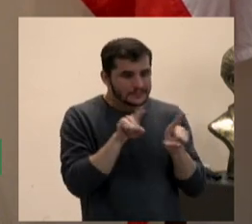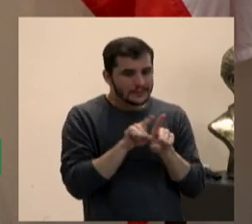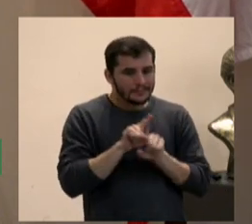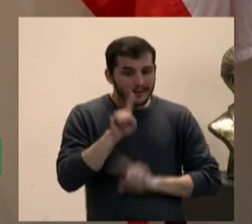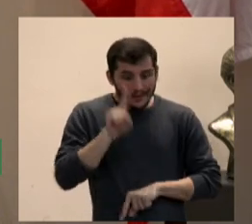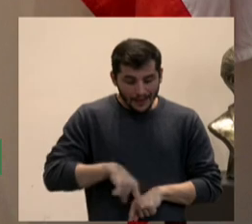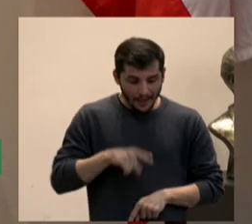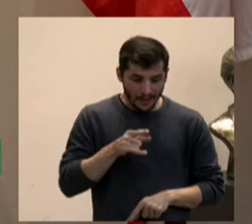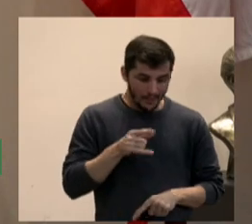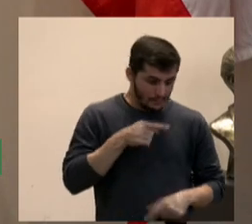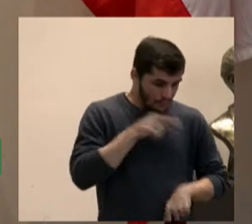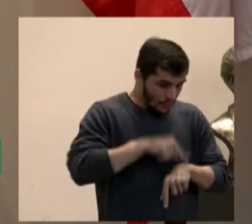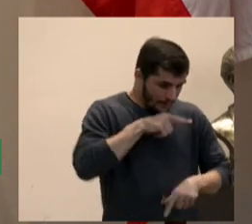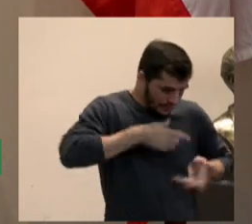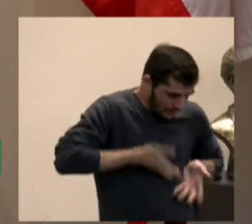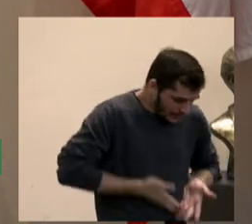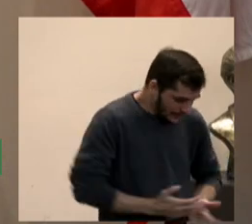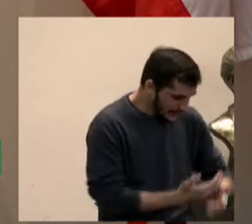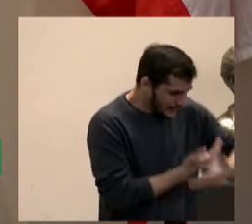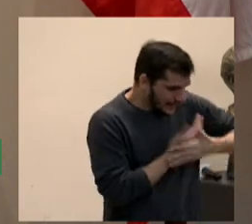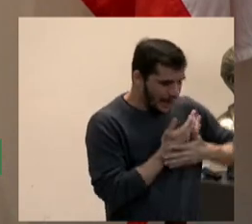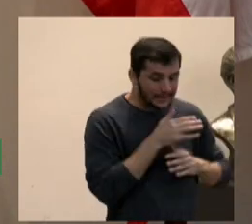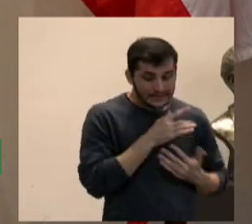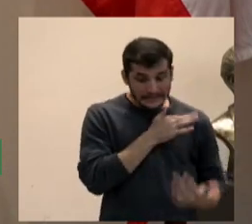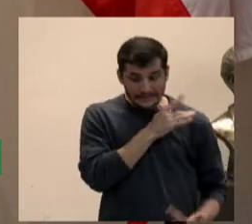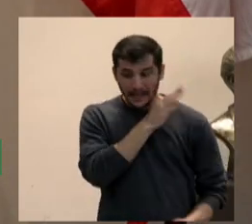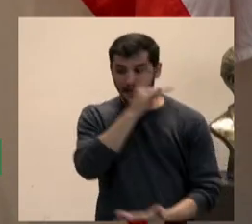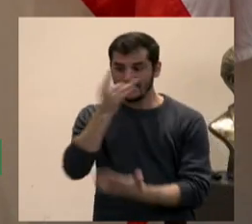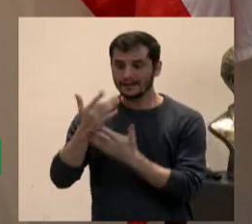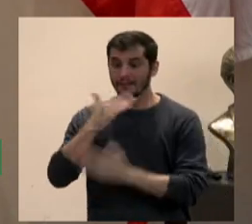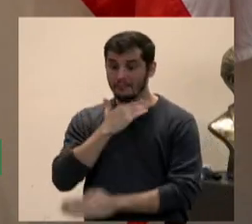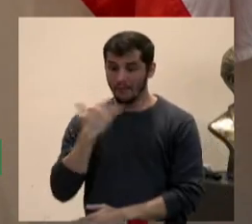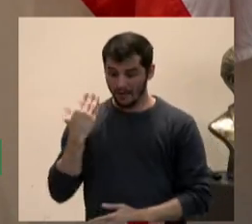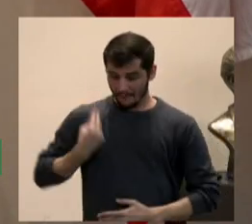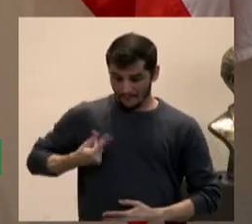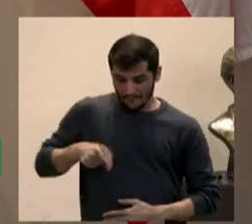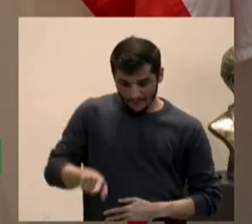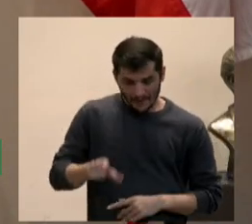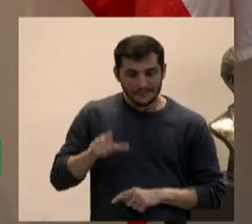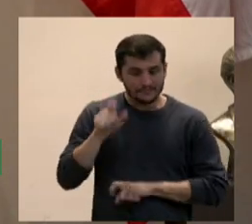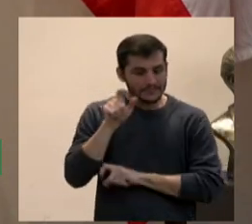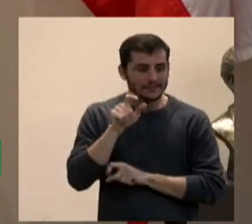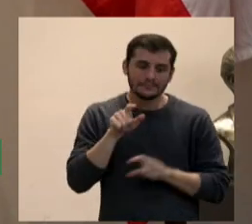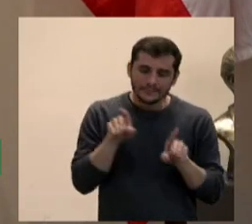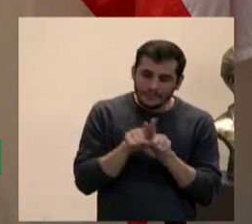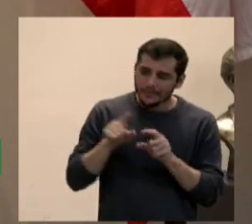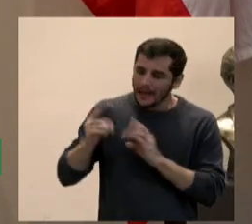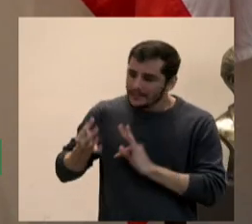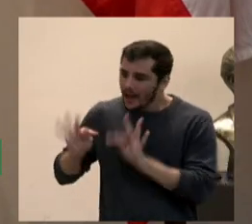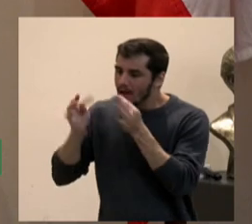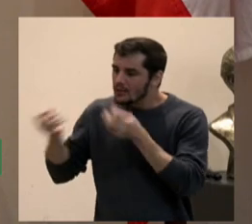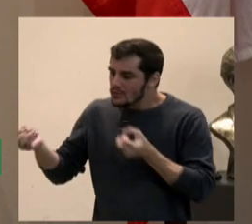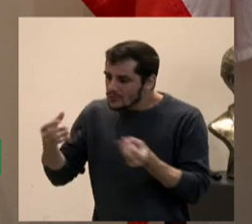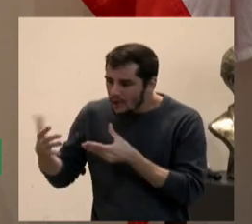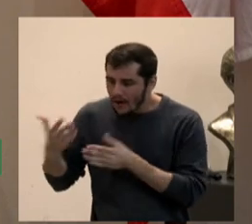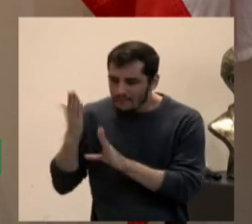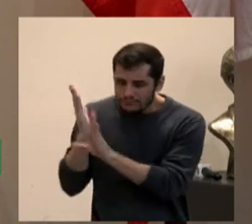nascer ao morrer. Portanto, a própria novas tecnologias, novas